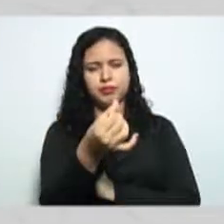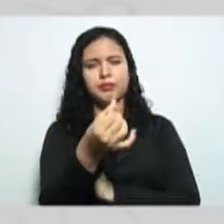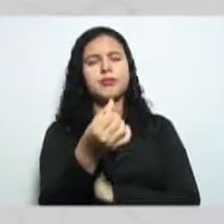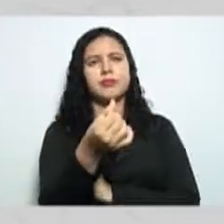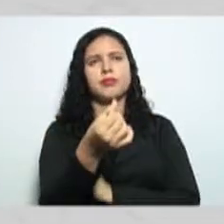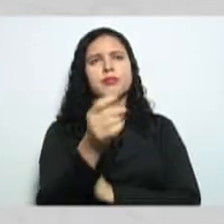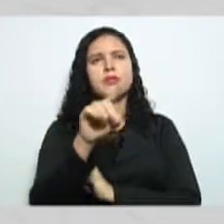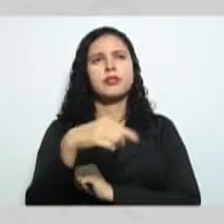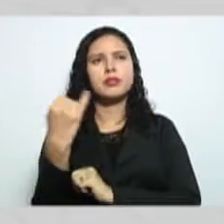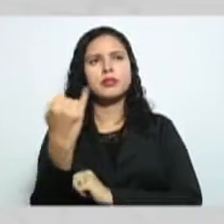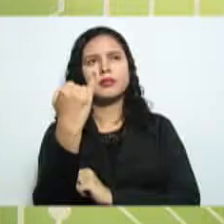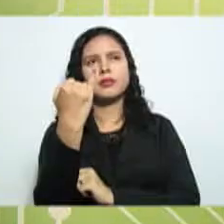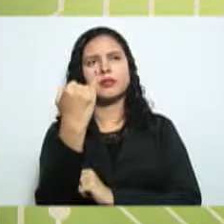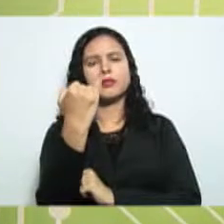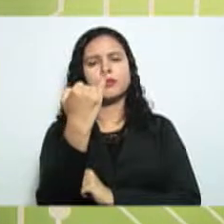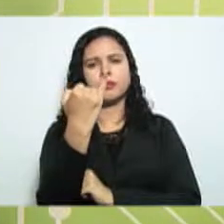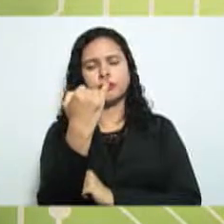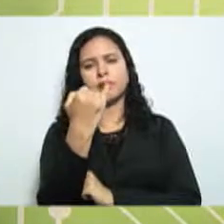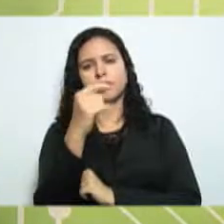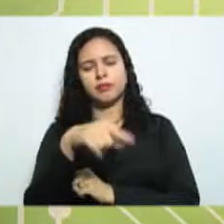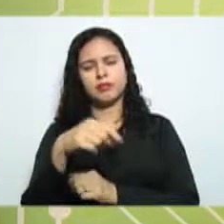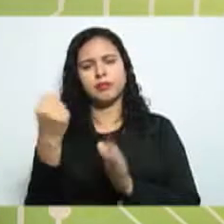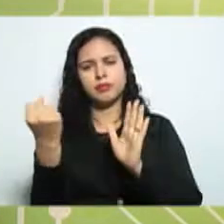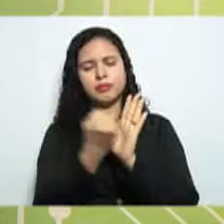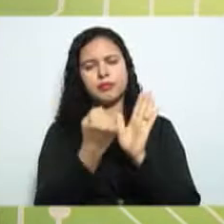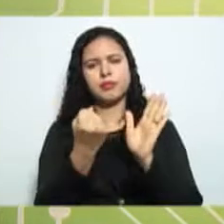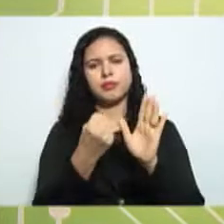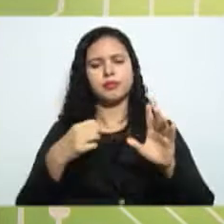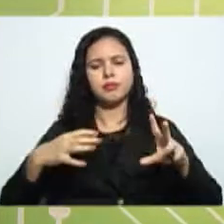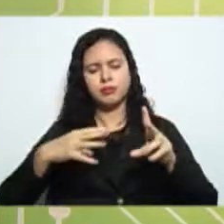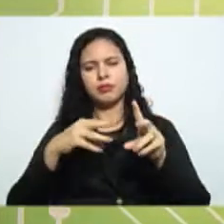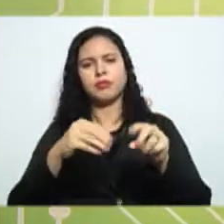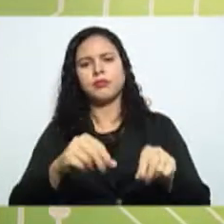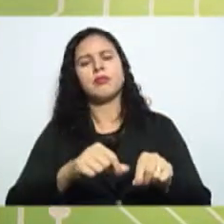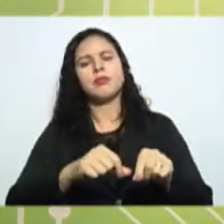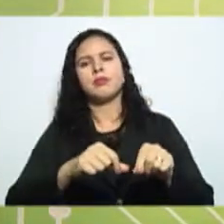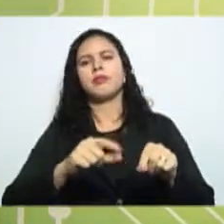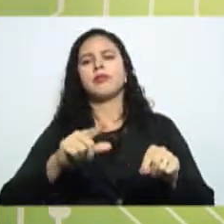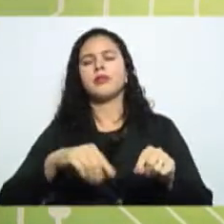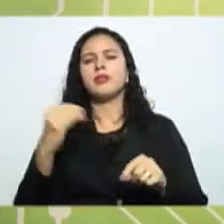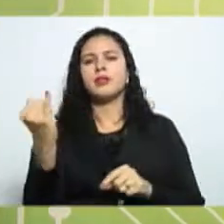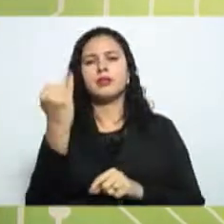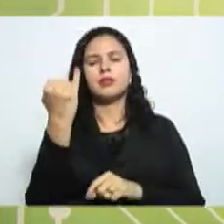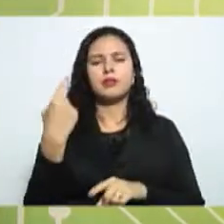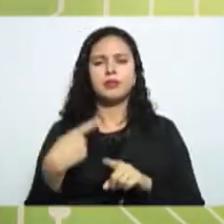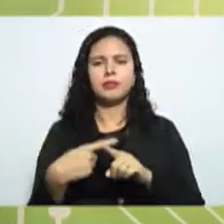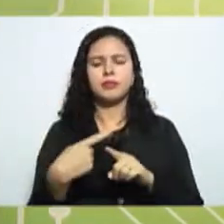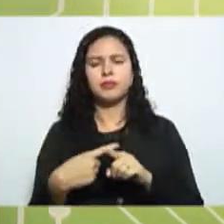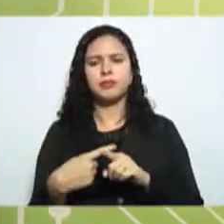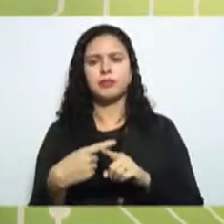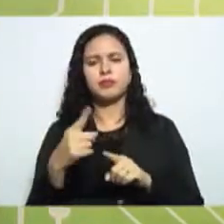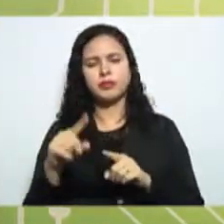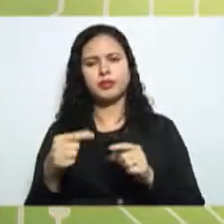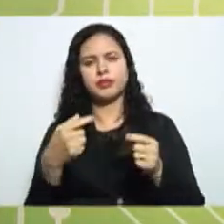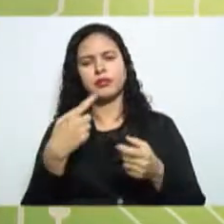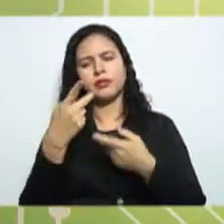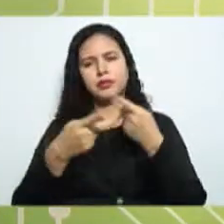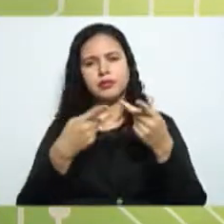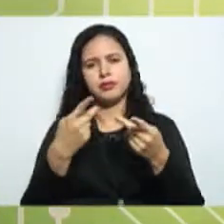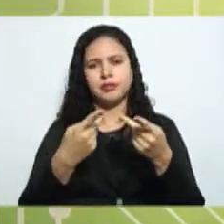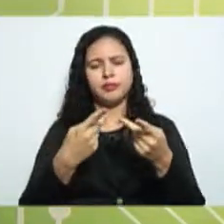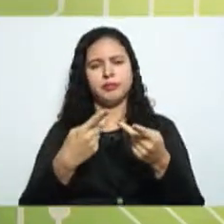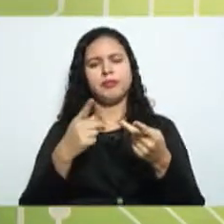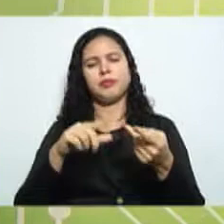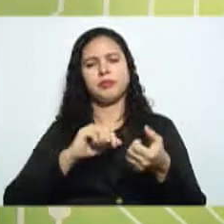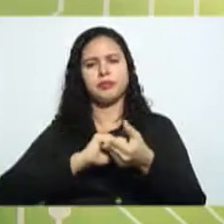é para você mesmo, queria saber a sua opinião, o que você sente que realmente é a maior importância. Você quer falar da qualidade de vida de quem está